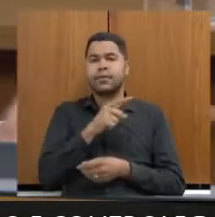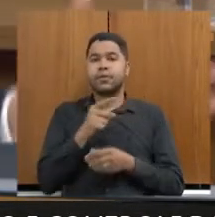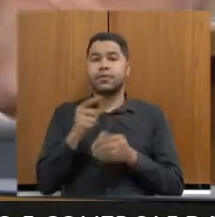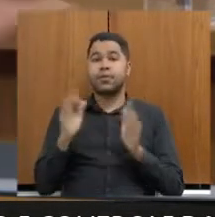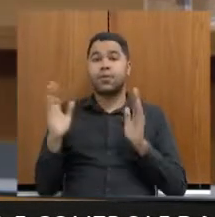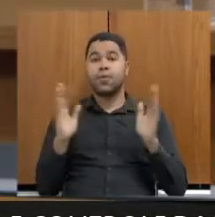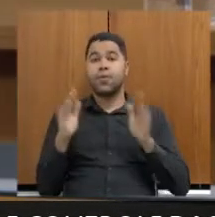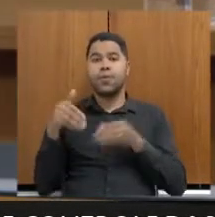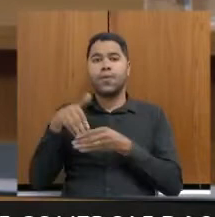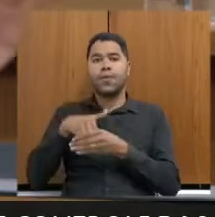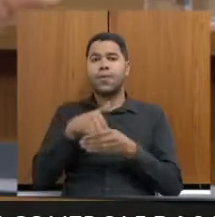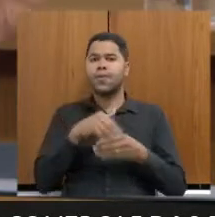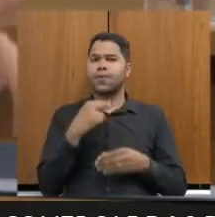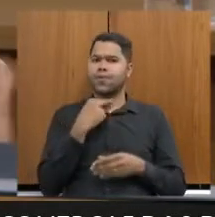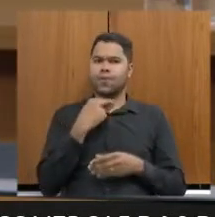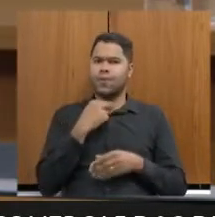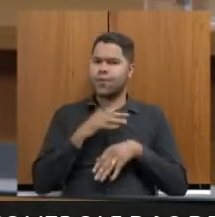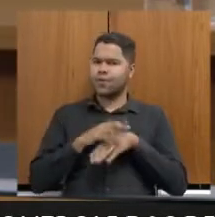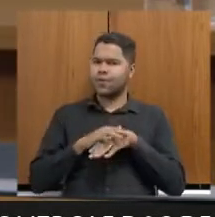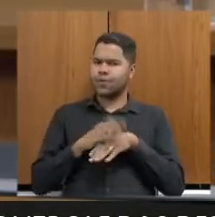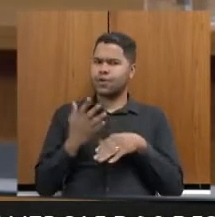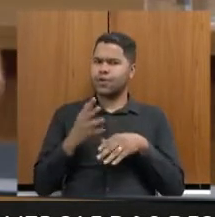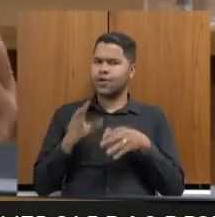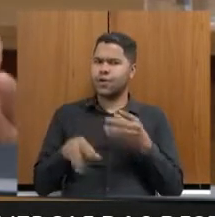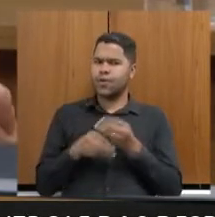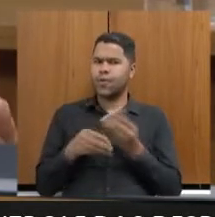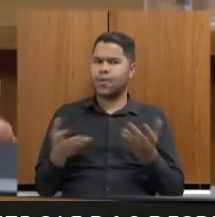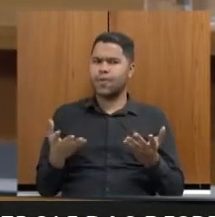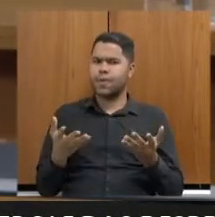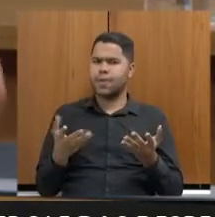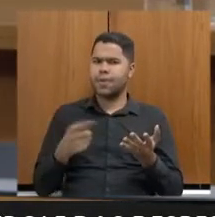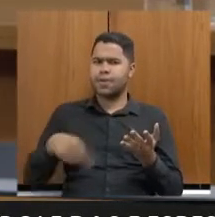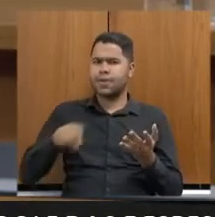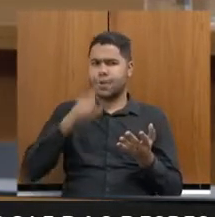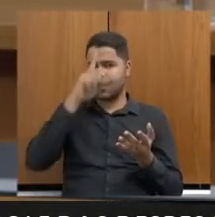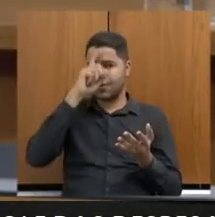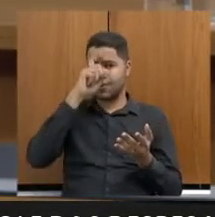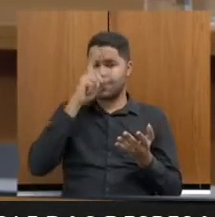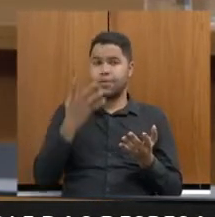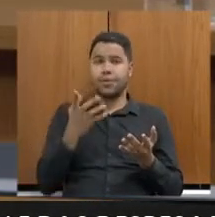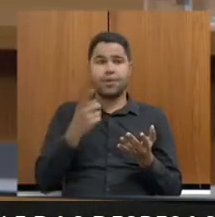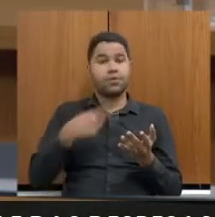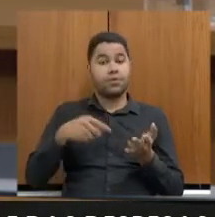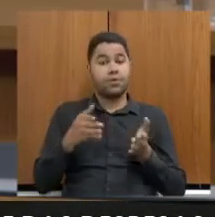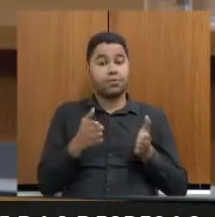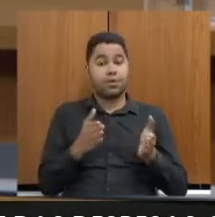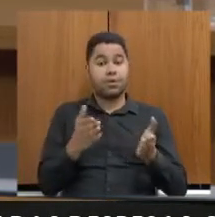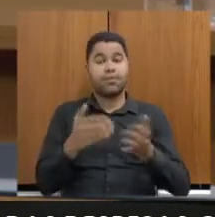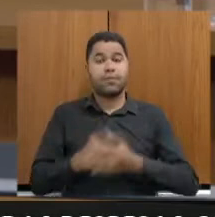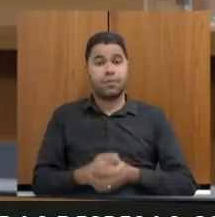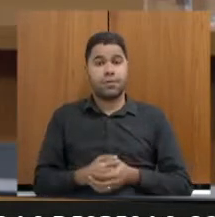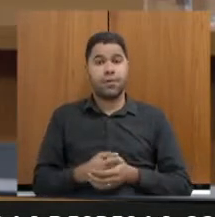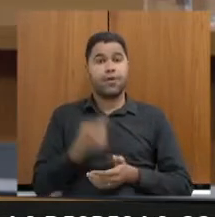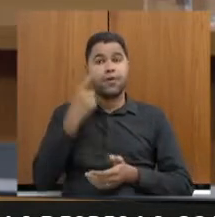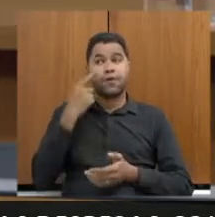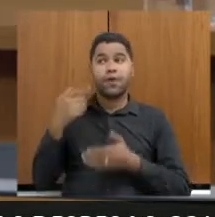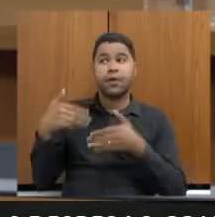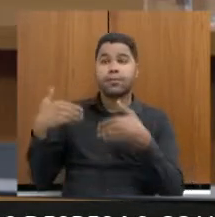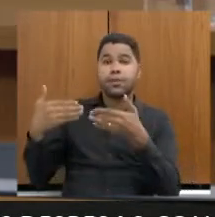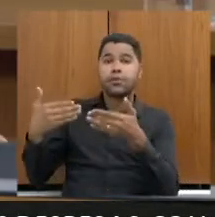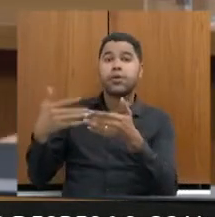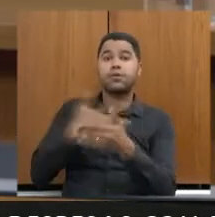eleitoral fazer ninguém pode adoecer não há como complementar esses hospitais nós temos que achar o caminho copiar o